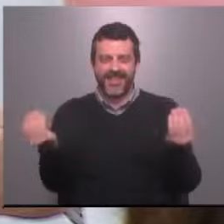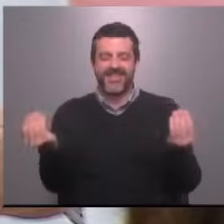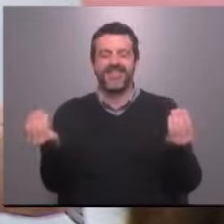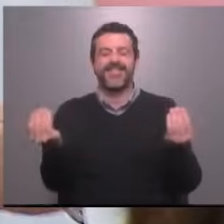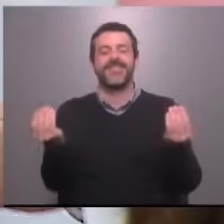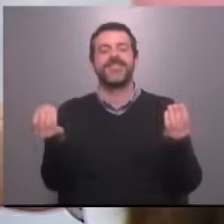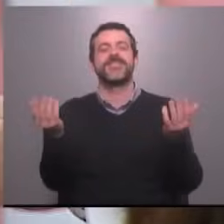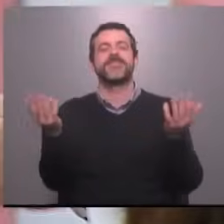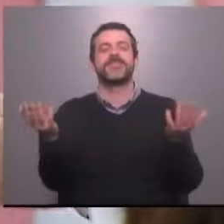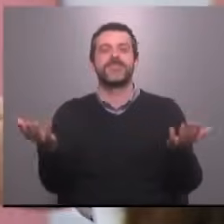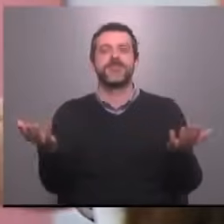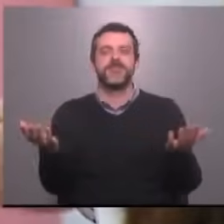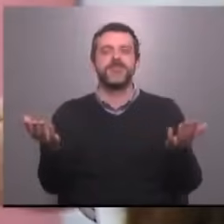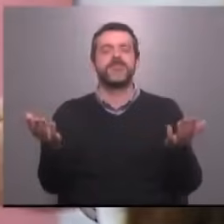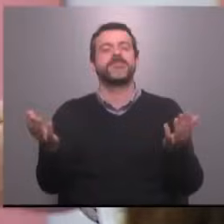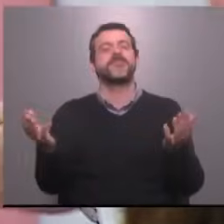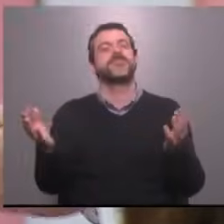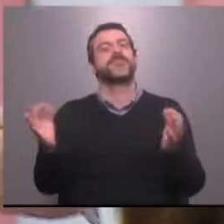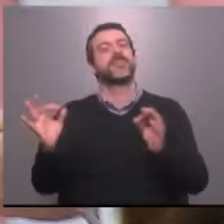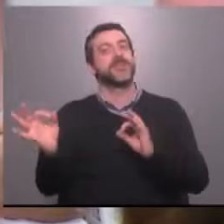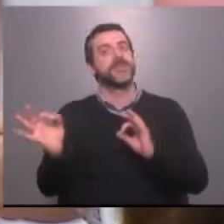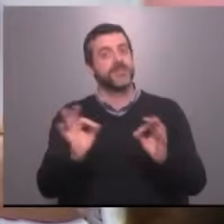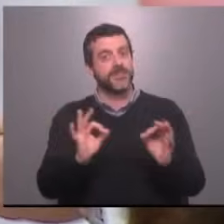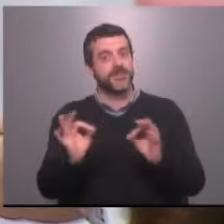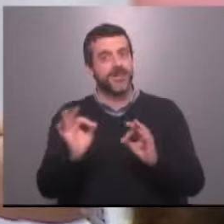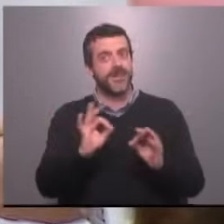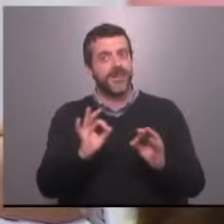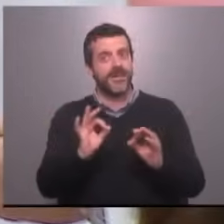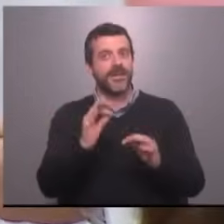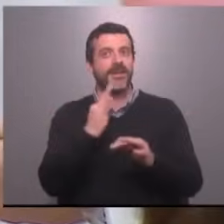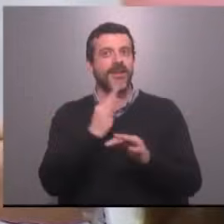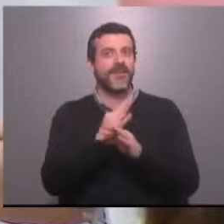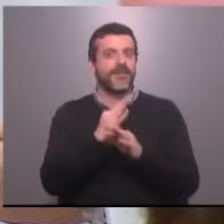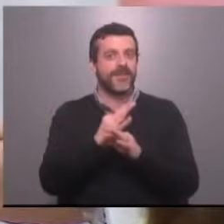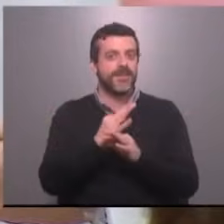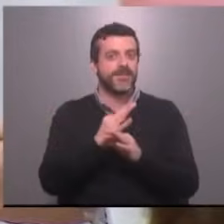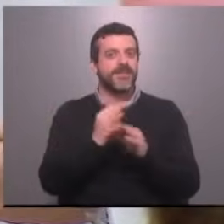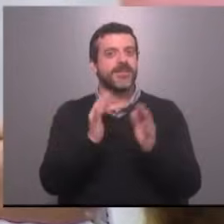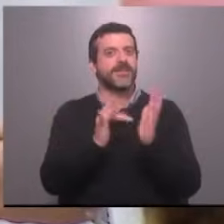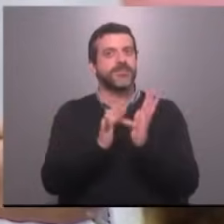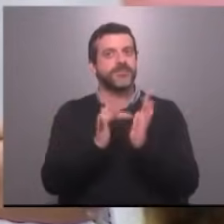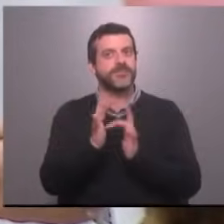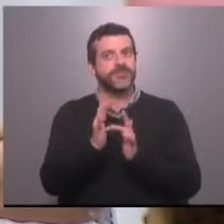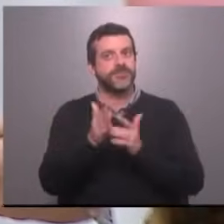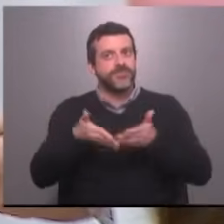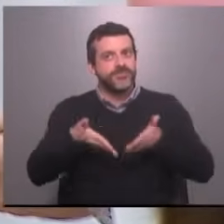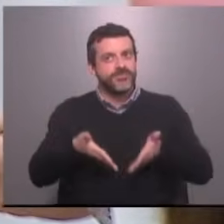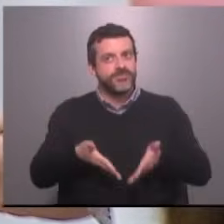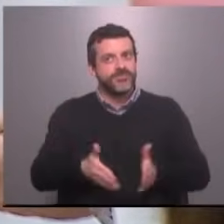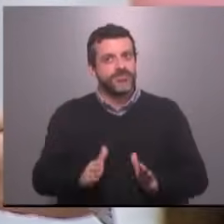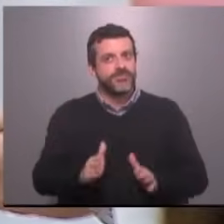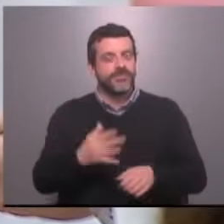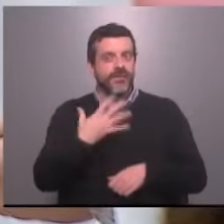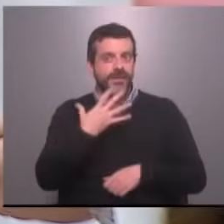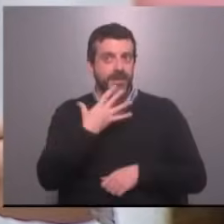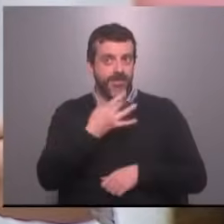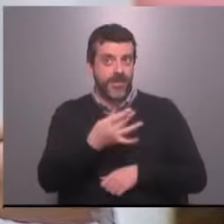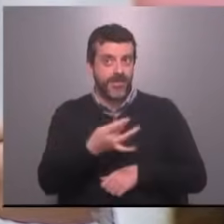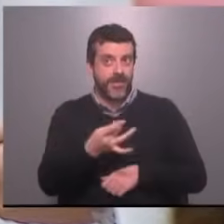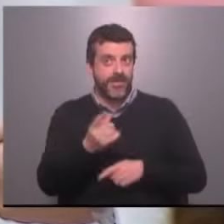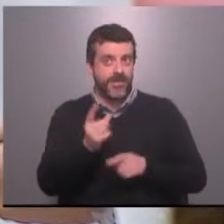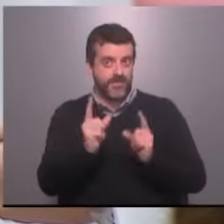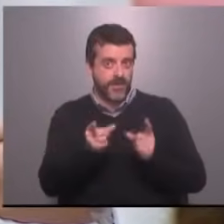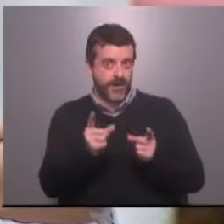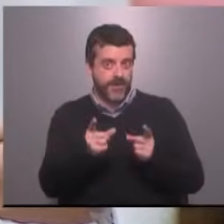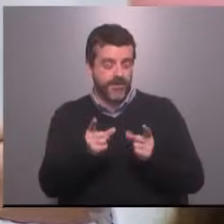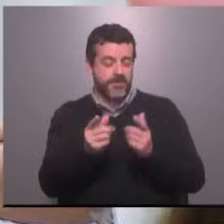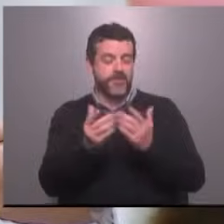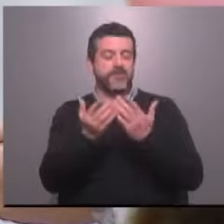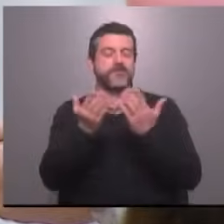número, não é? Para prepararmos a festa do Natal de Jesus, não é?